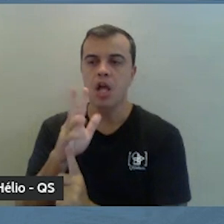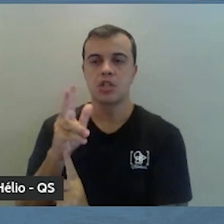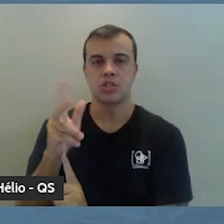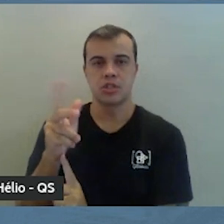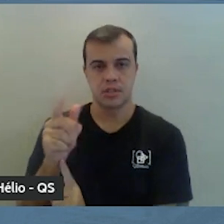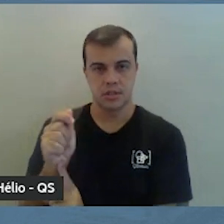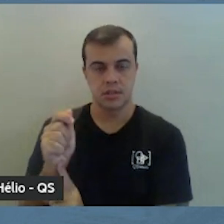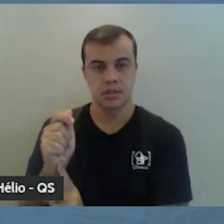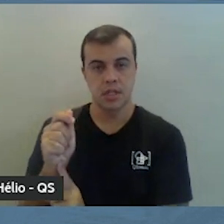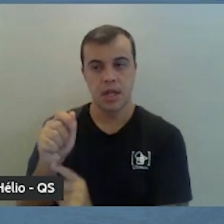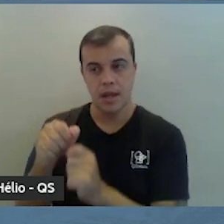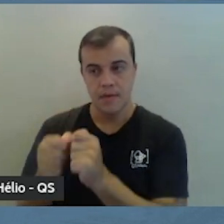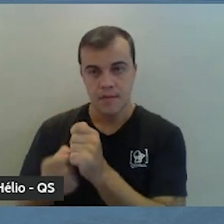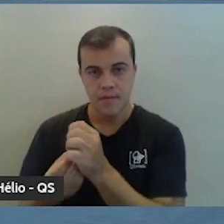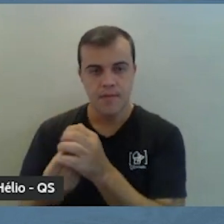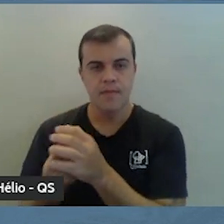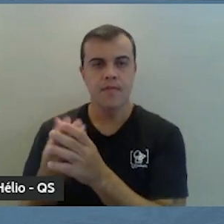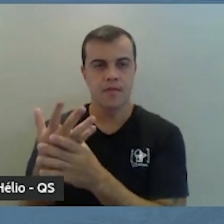artistas que produzem, que são